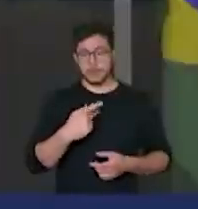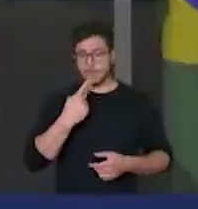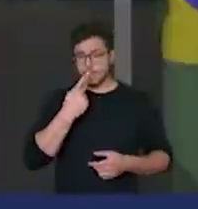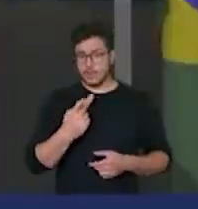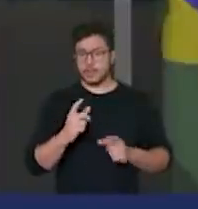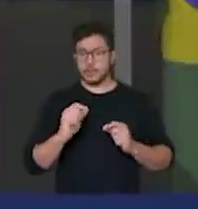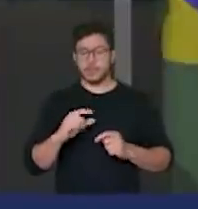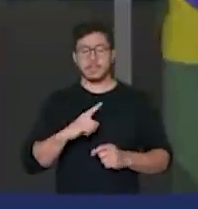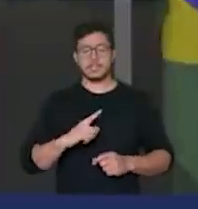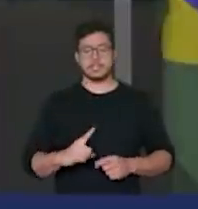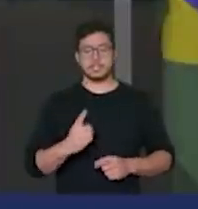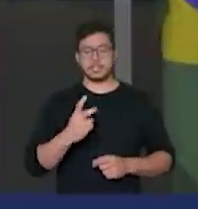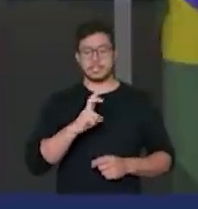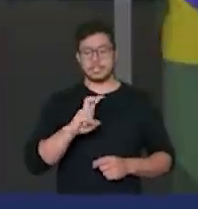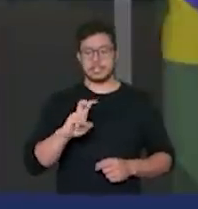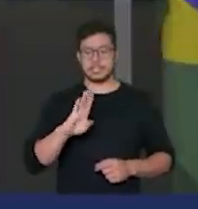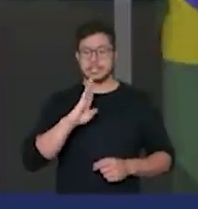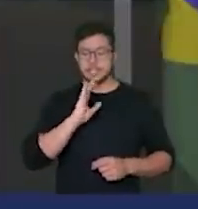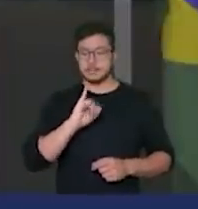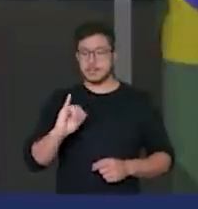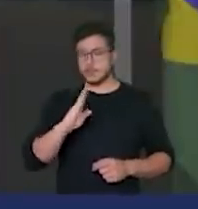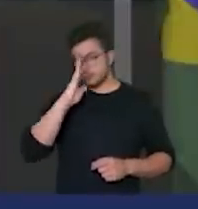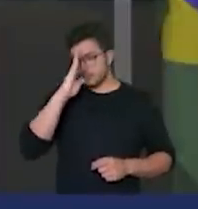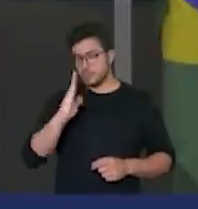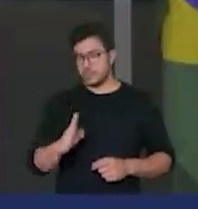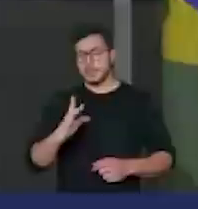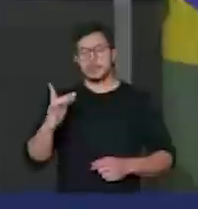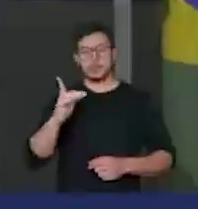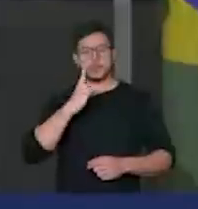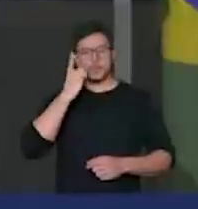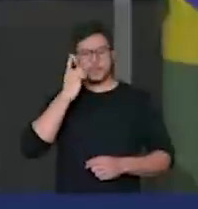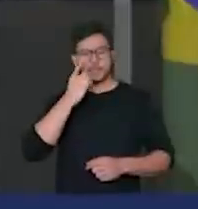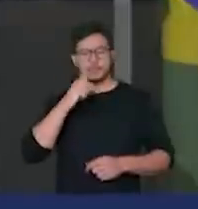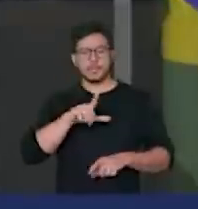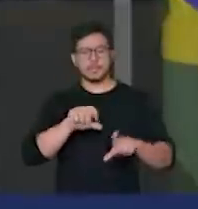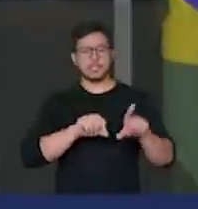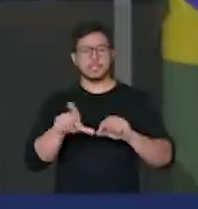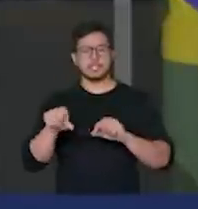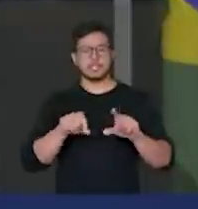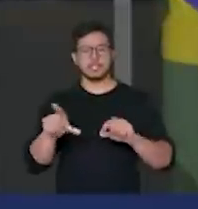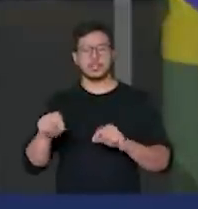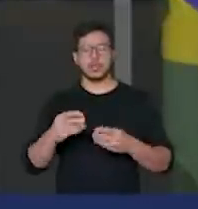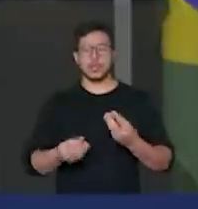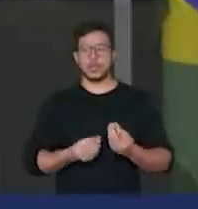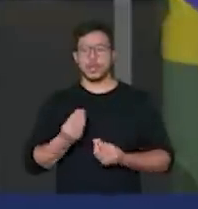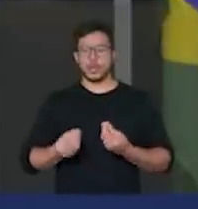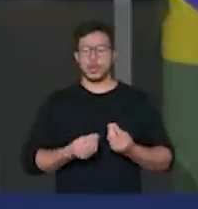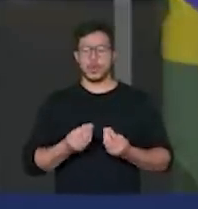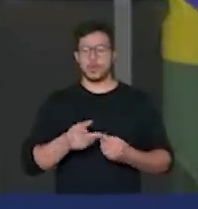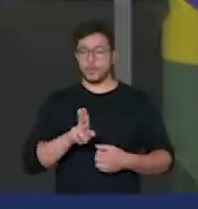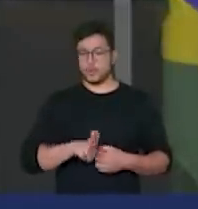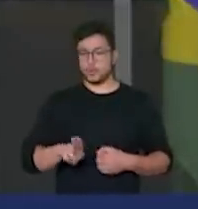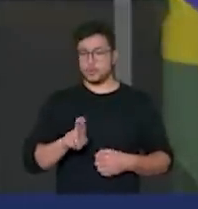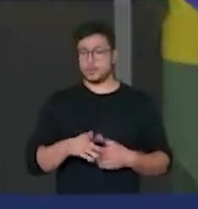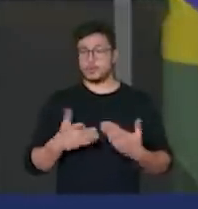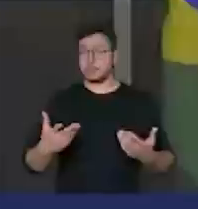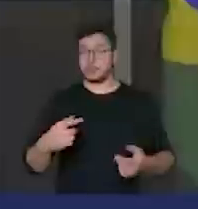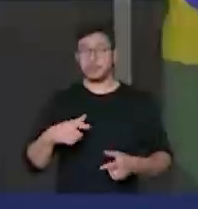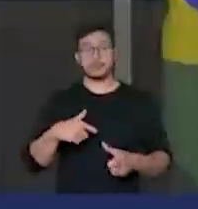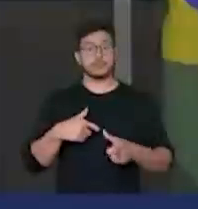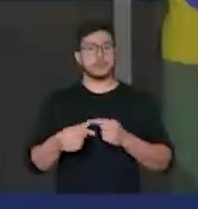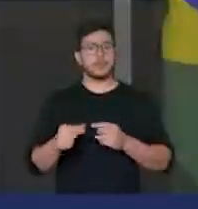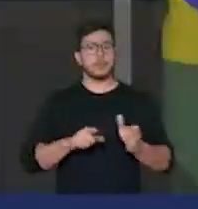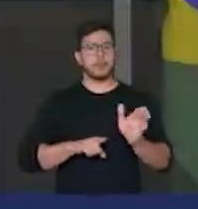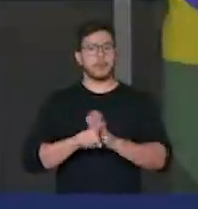orçamento e de 15 bilhões que vão diretamente para indicações de parlamentares sem qualquer transparência sobre critério de distribuição, o parlamentar